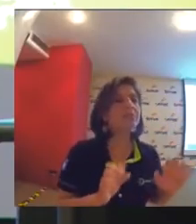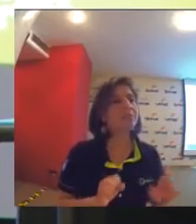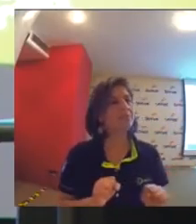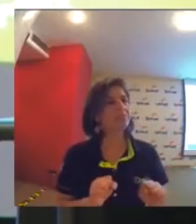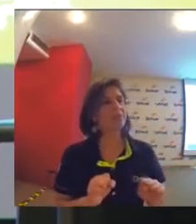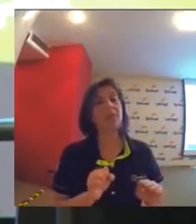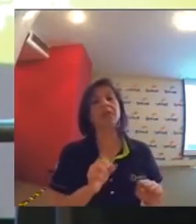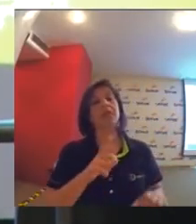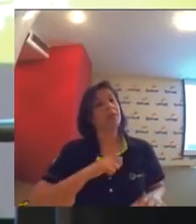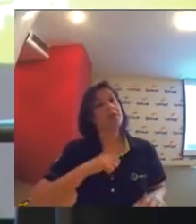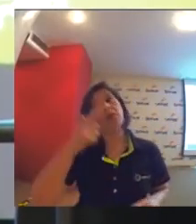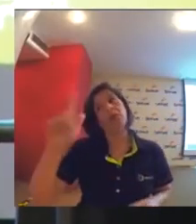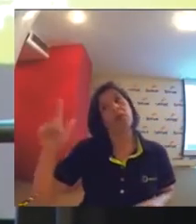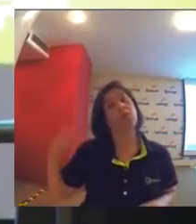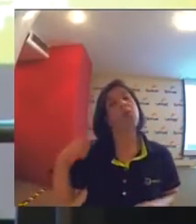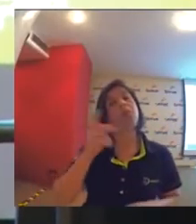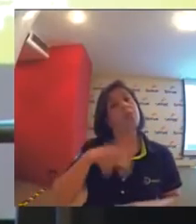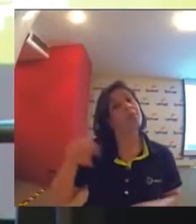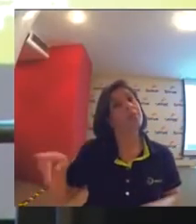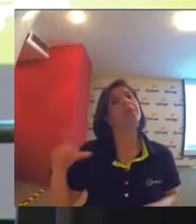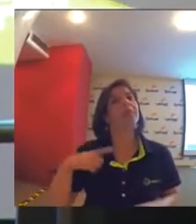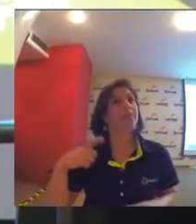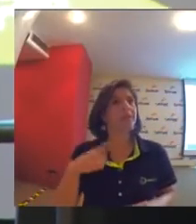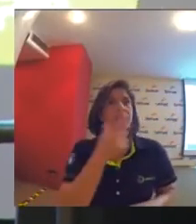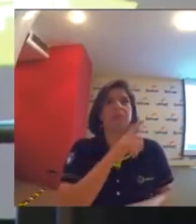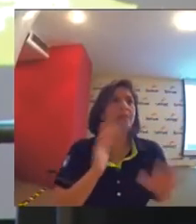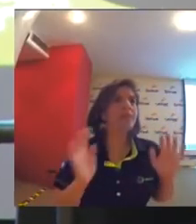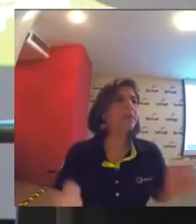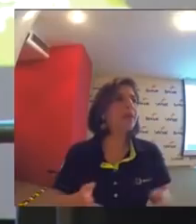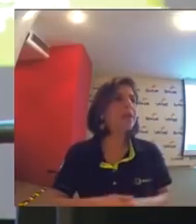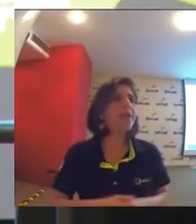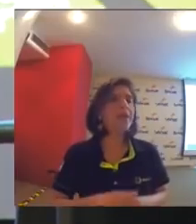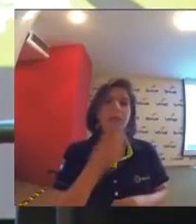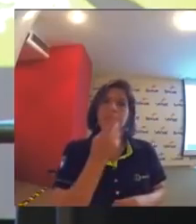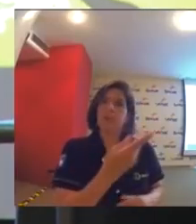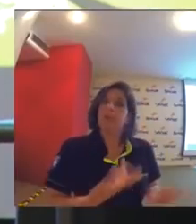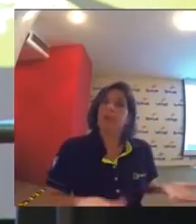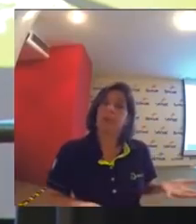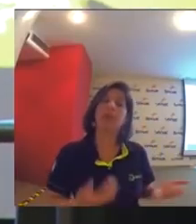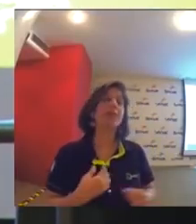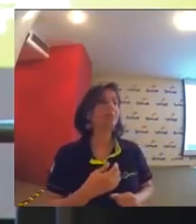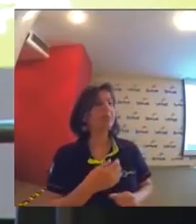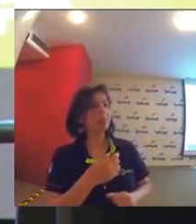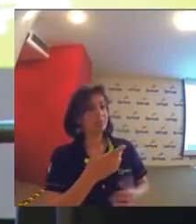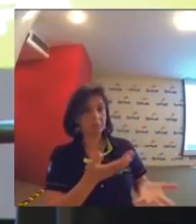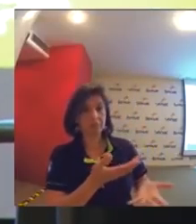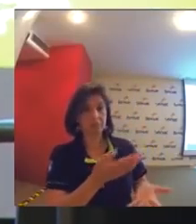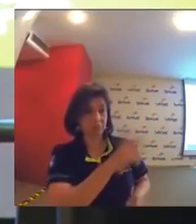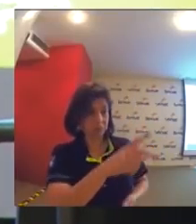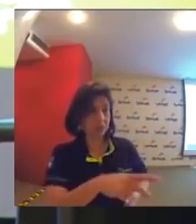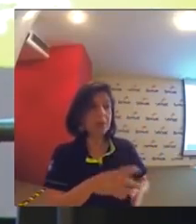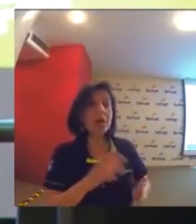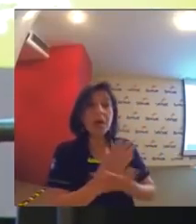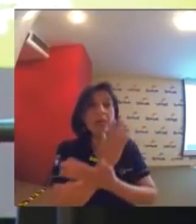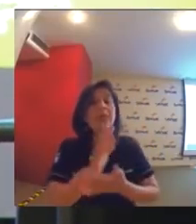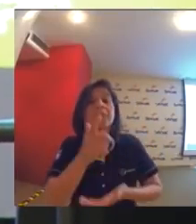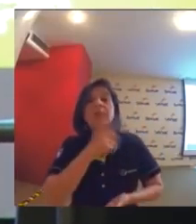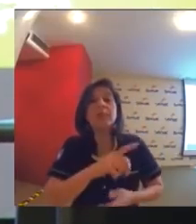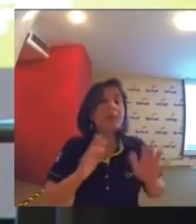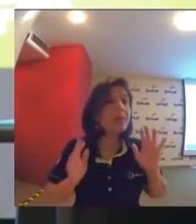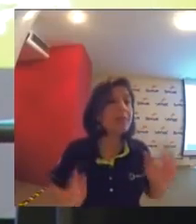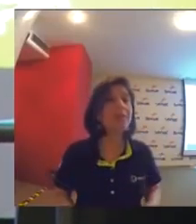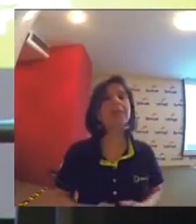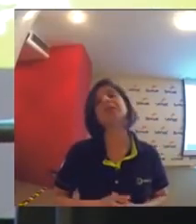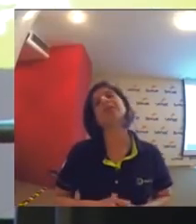tem outros professores? Não, então é com estes. E foi. Está aprovado. Ninguém pode